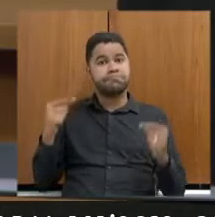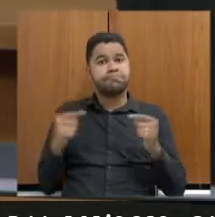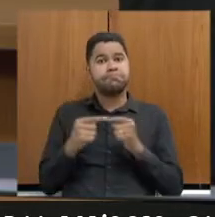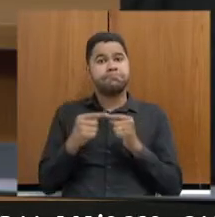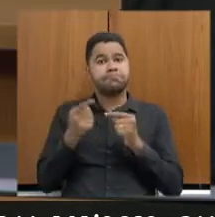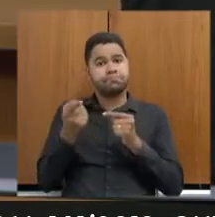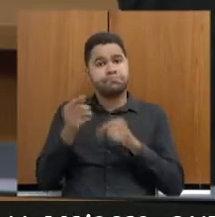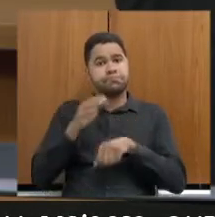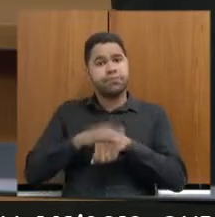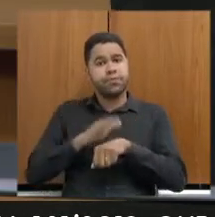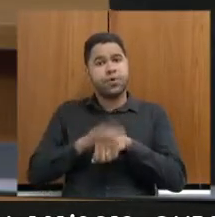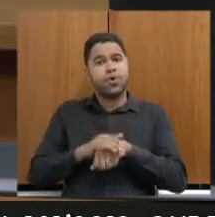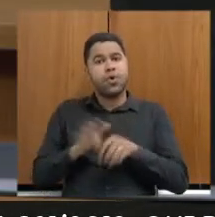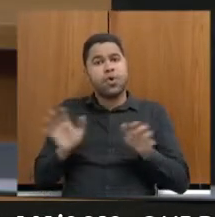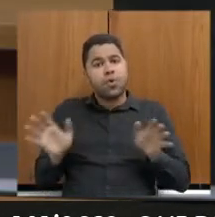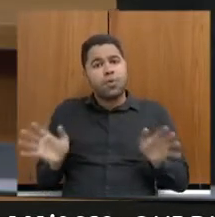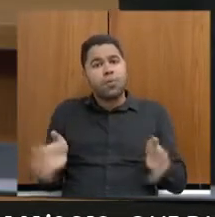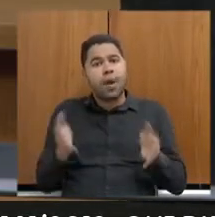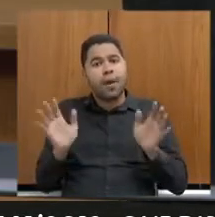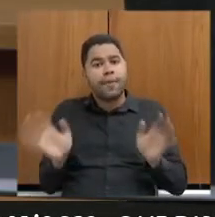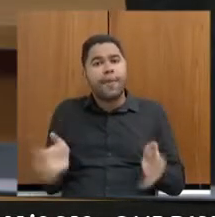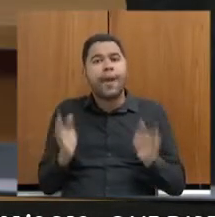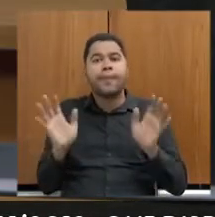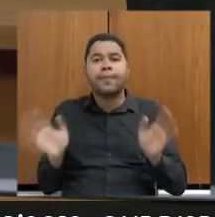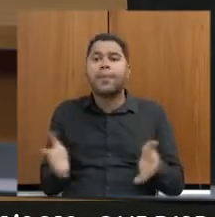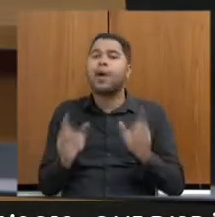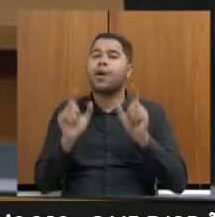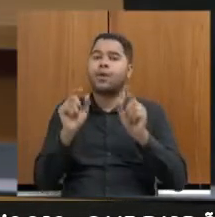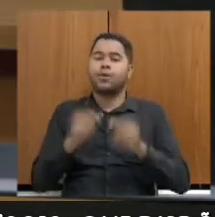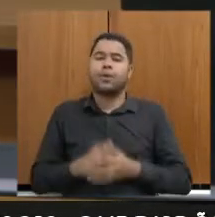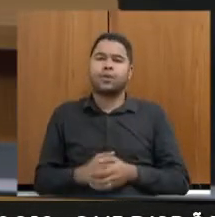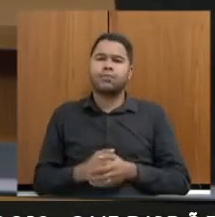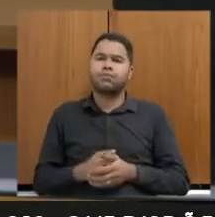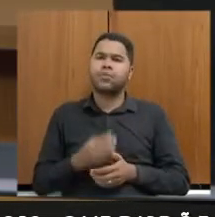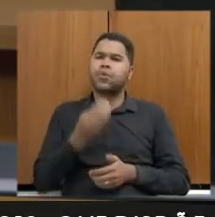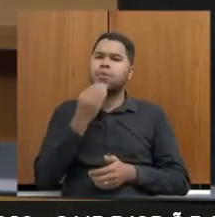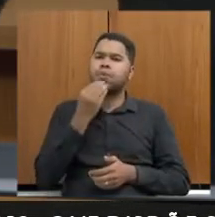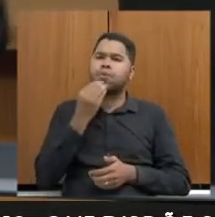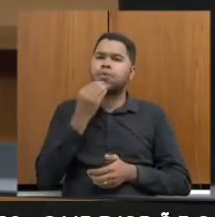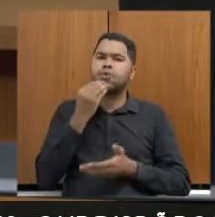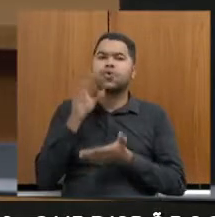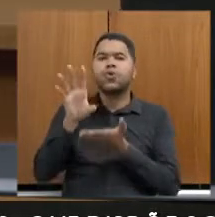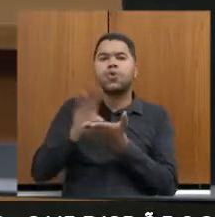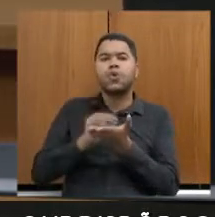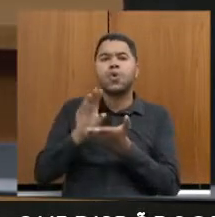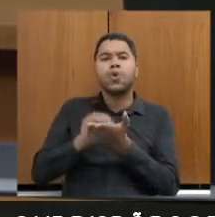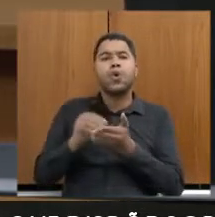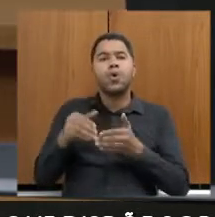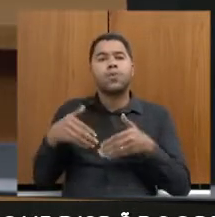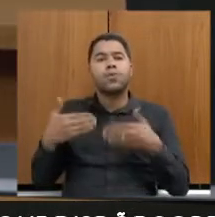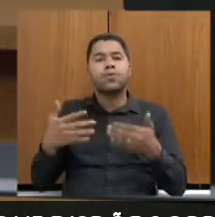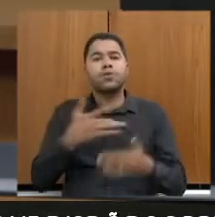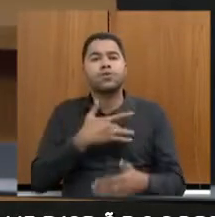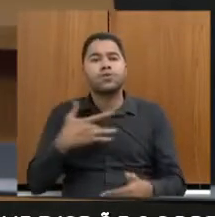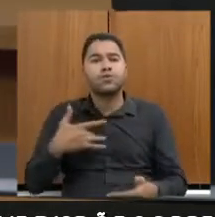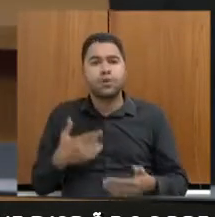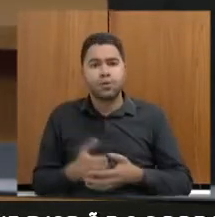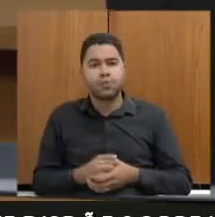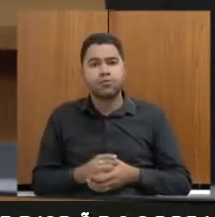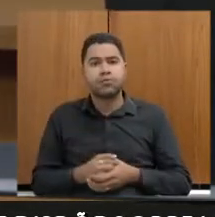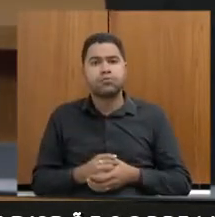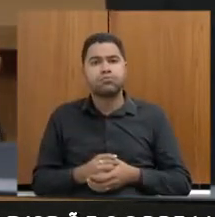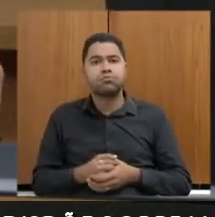muito ao Senhor convencer os pessoal de que podia copiar aqui o ministério da saúde do Ministério da Saúde